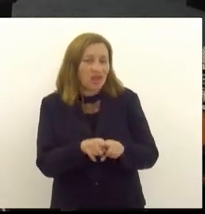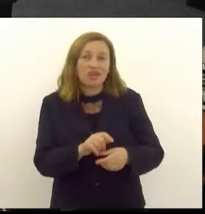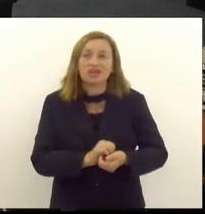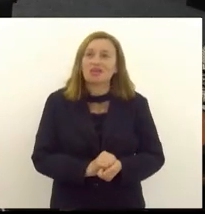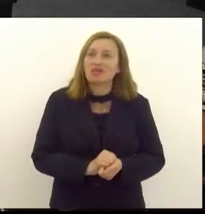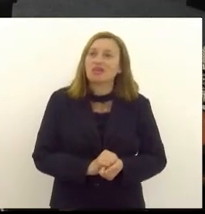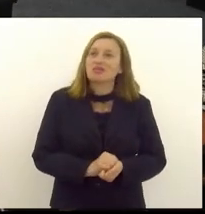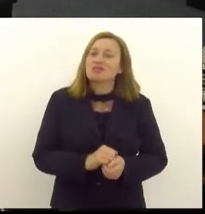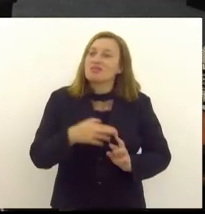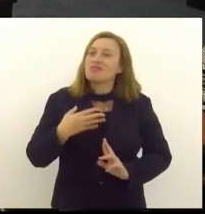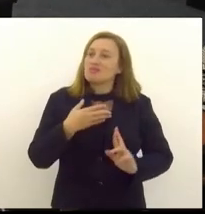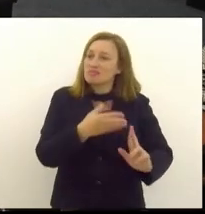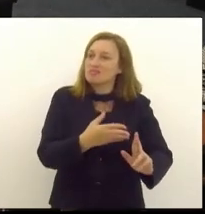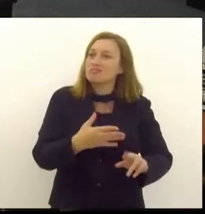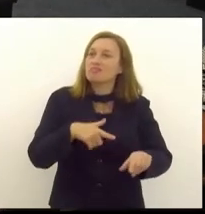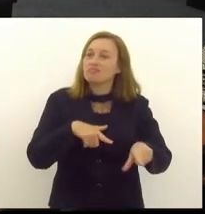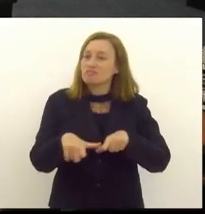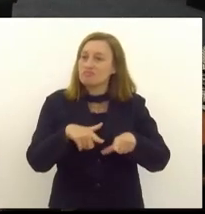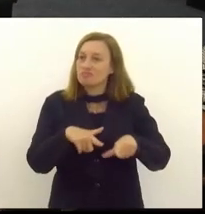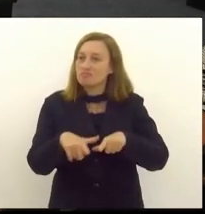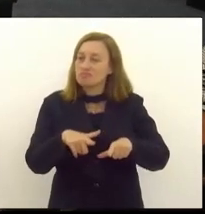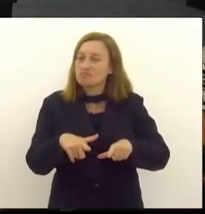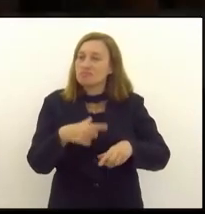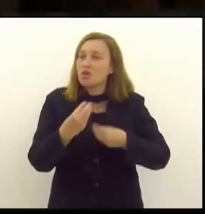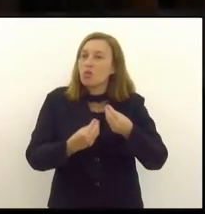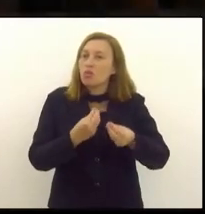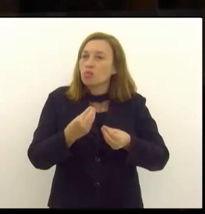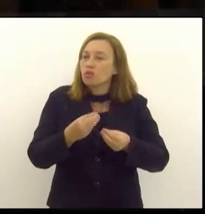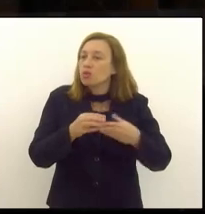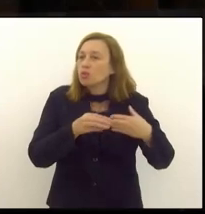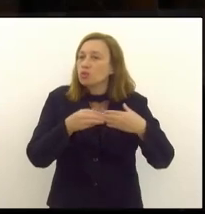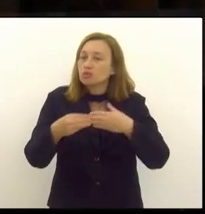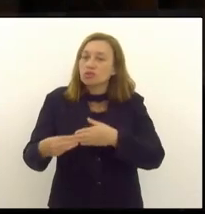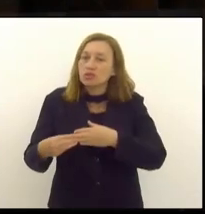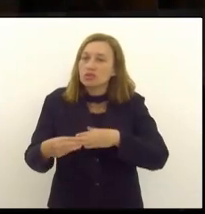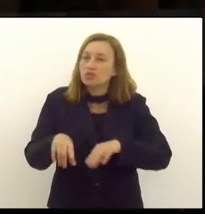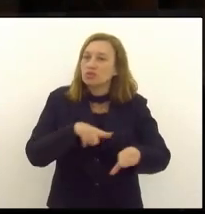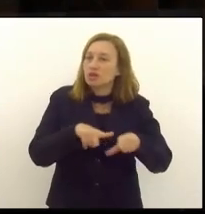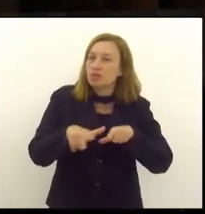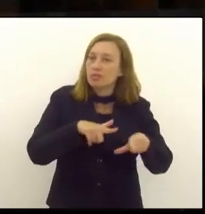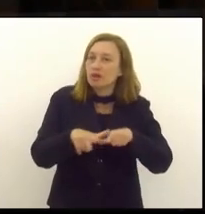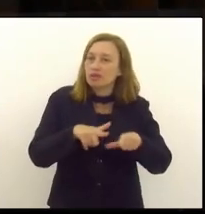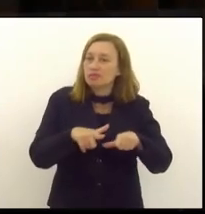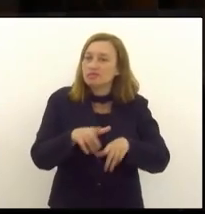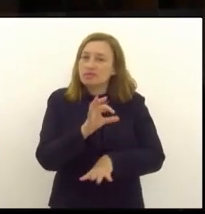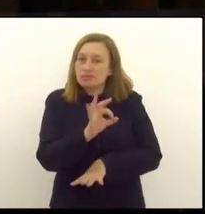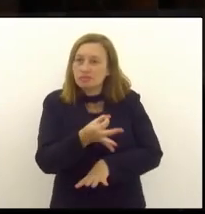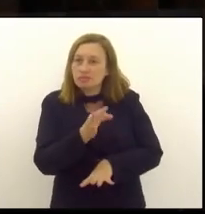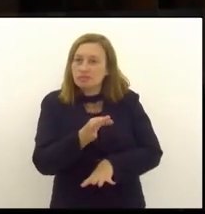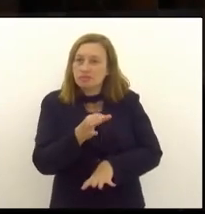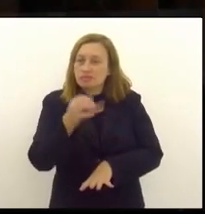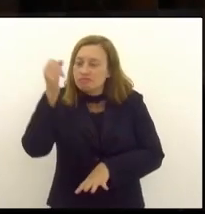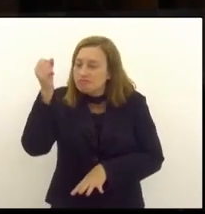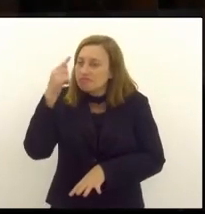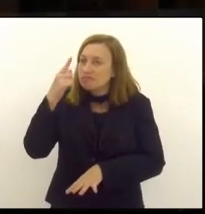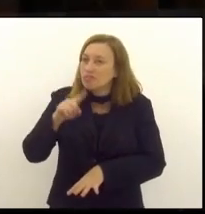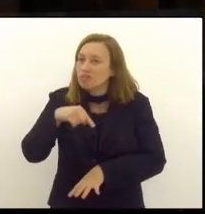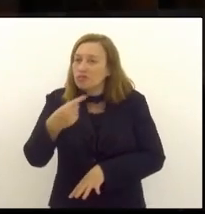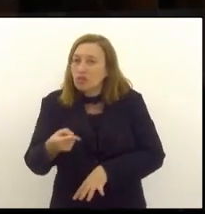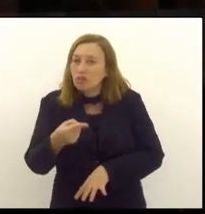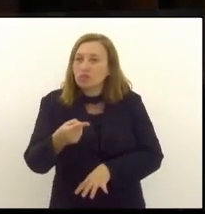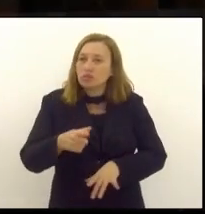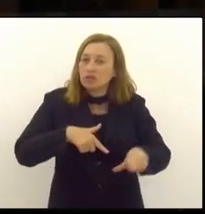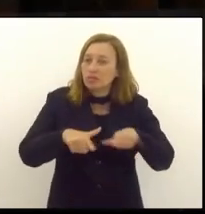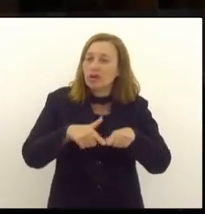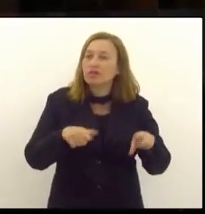Essa referência dessa atuação, a forma de conduzir as atuações, elas certamente me inspiram em muitas outras atuações